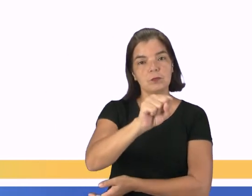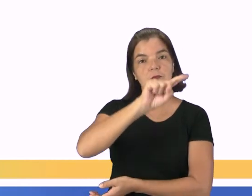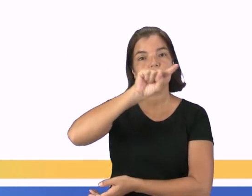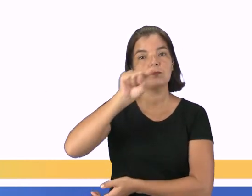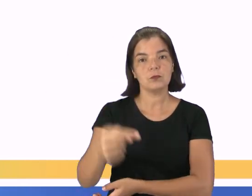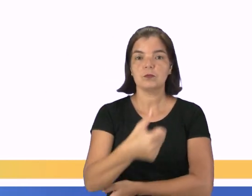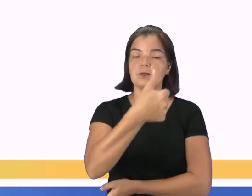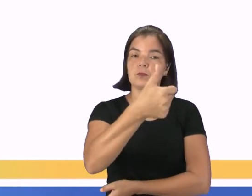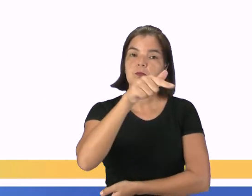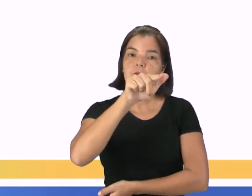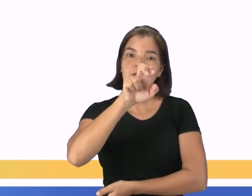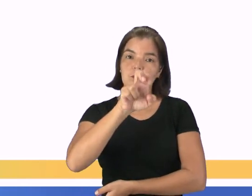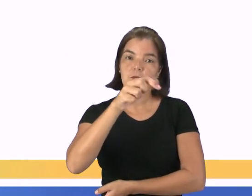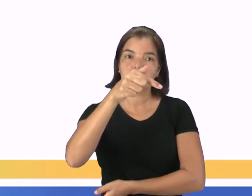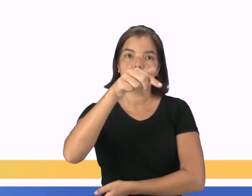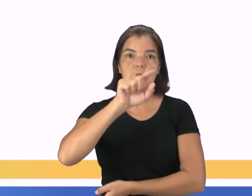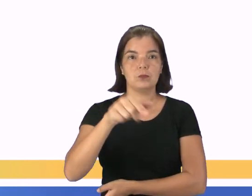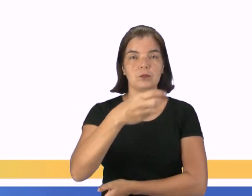3.183,36 será igual a